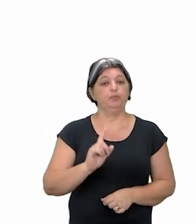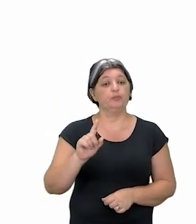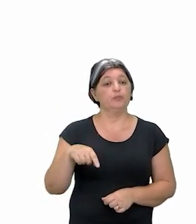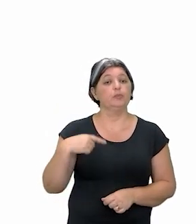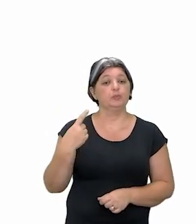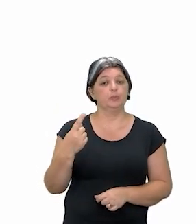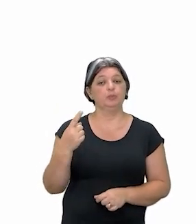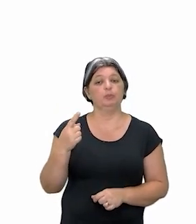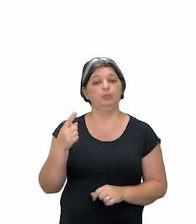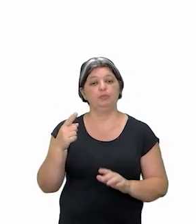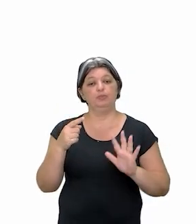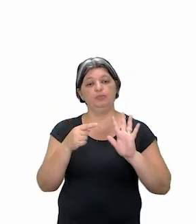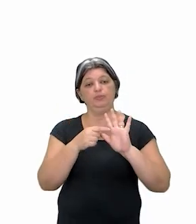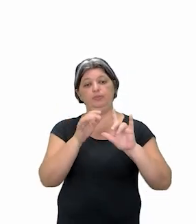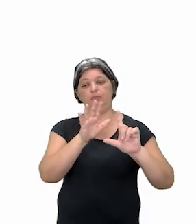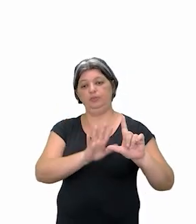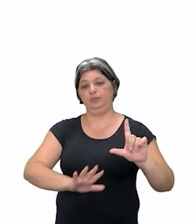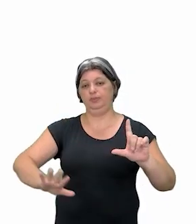imagem que é bastante